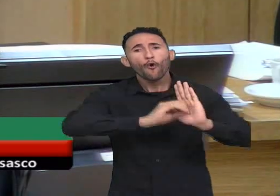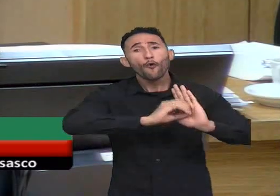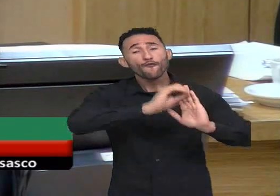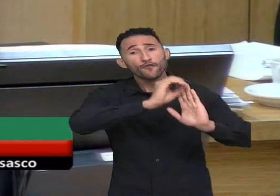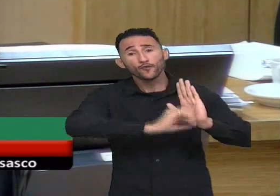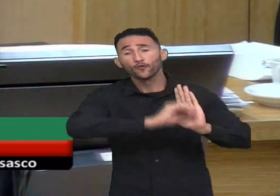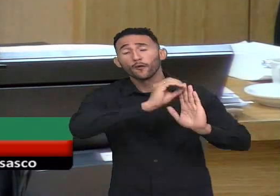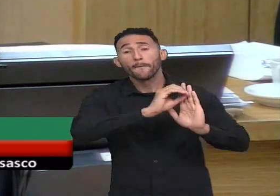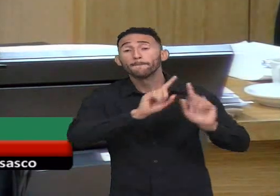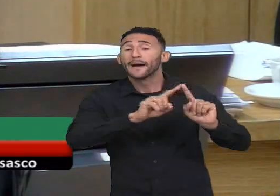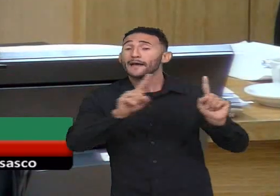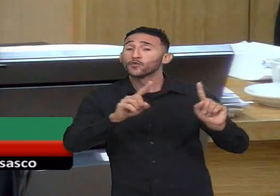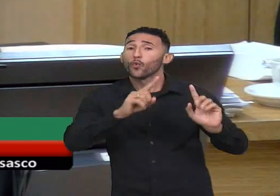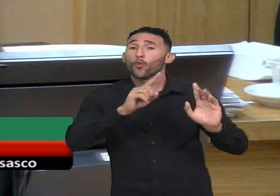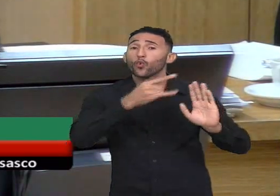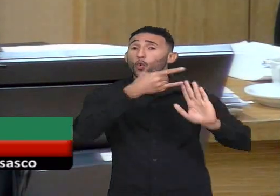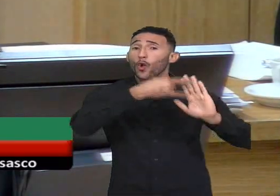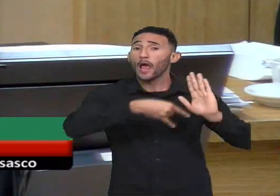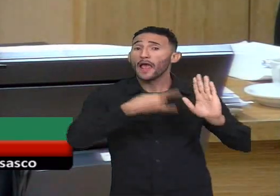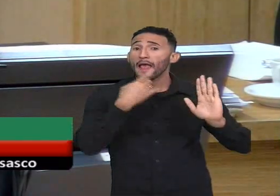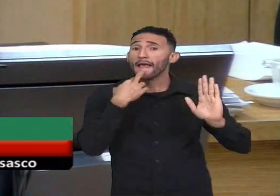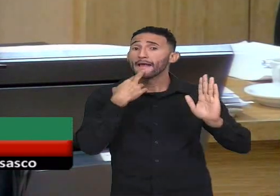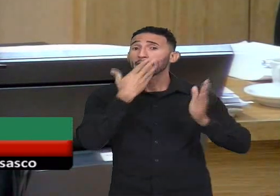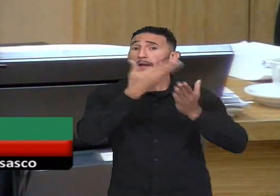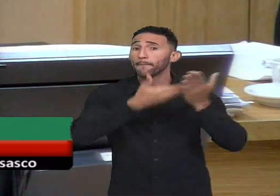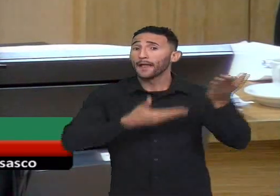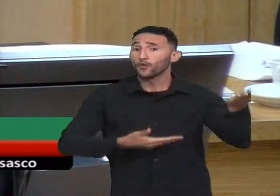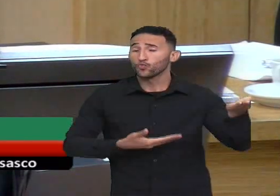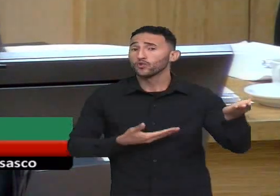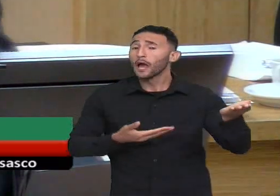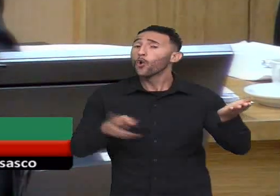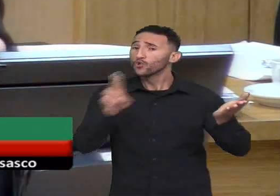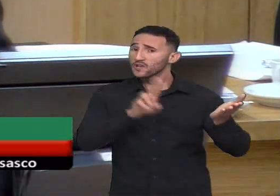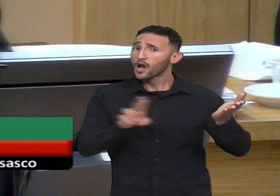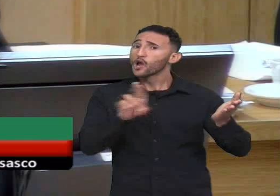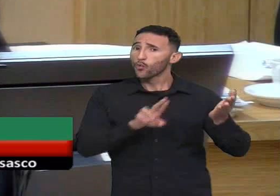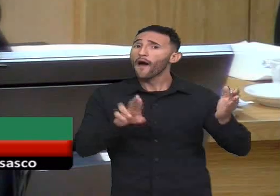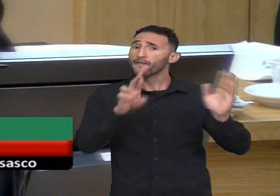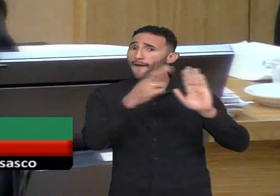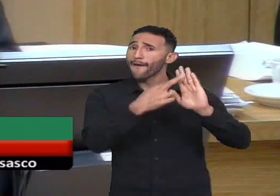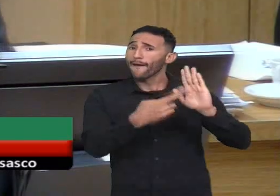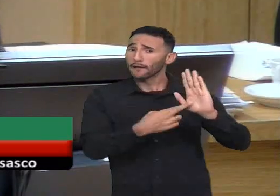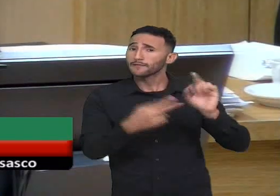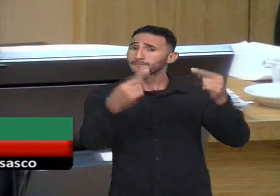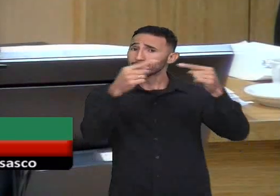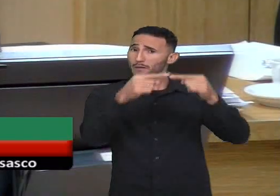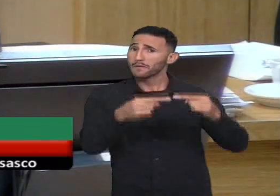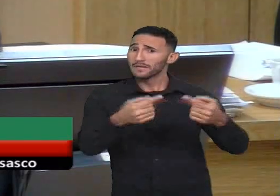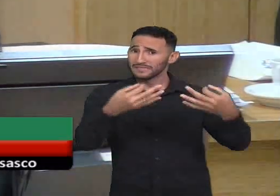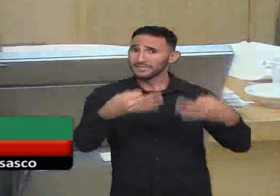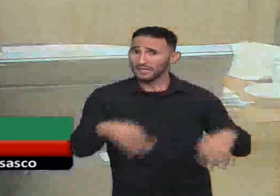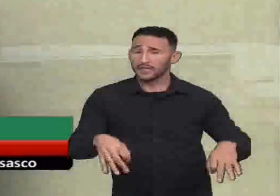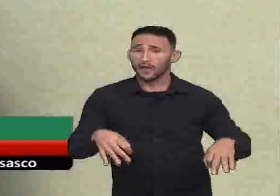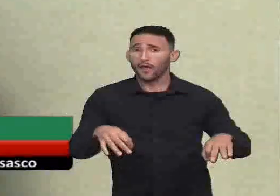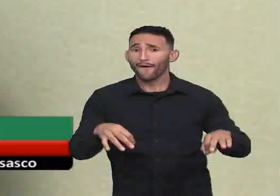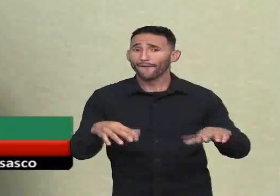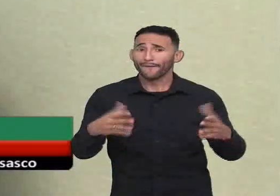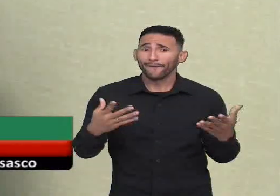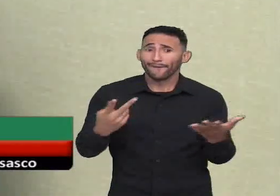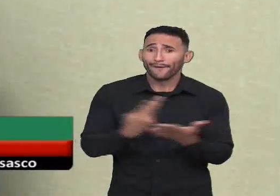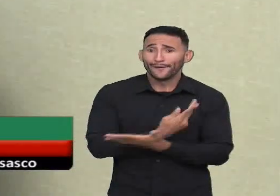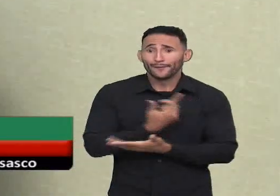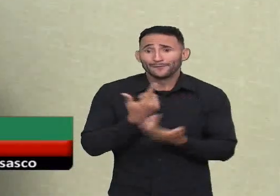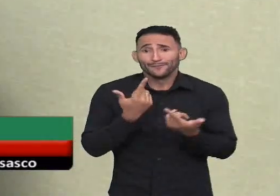Agora, o requerimento é uma ferramenta que é usada dentro da legalidade. Não tem nada de errado pedir para discutir não só a líder do